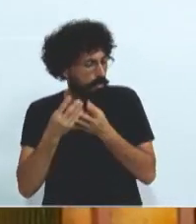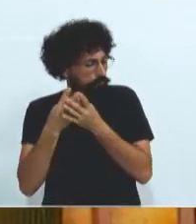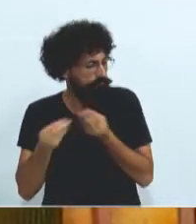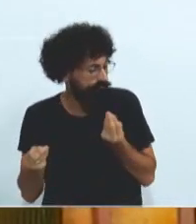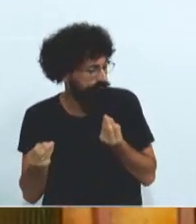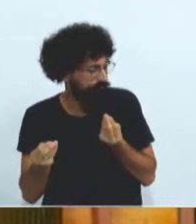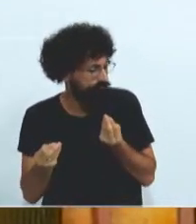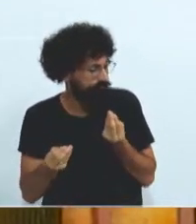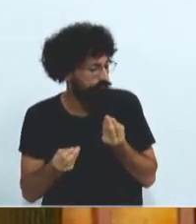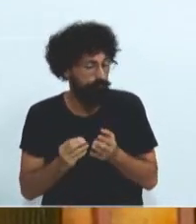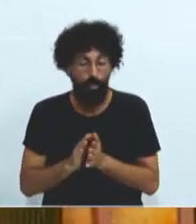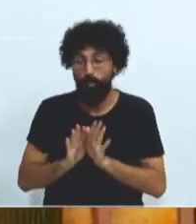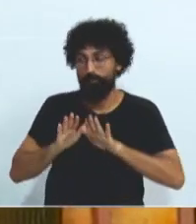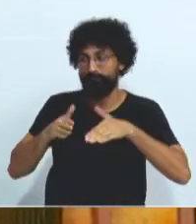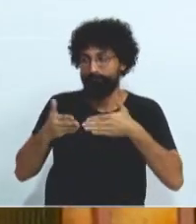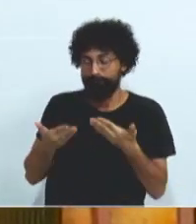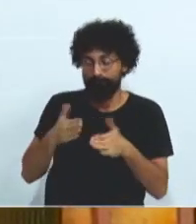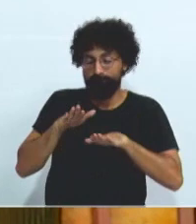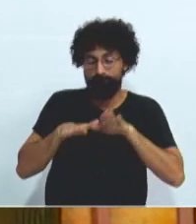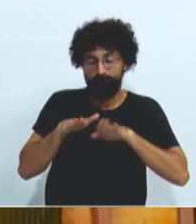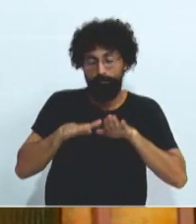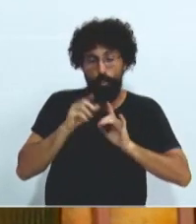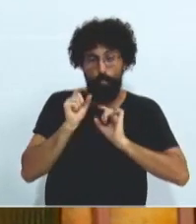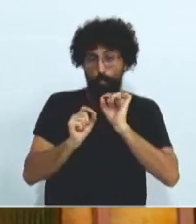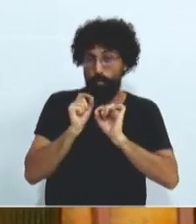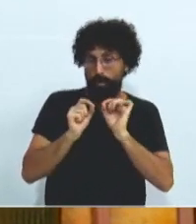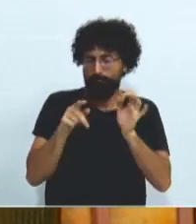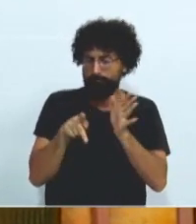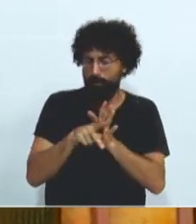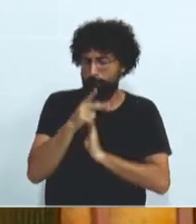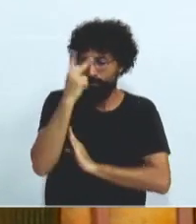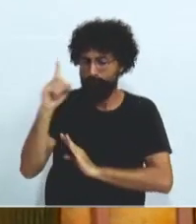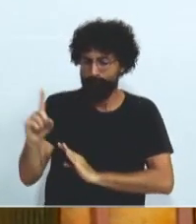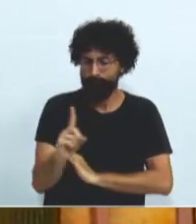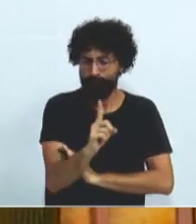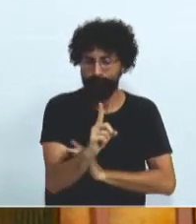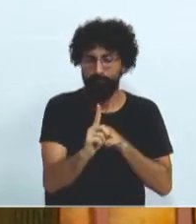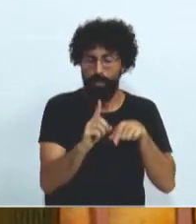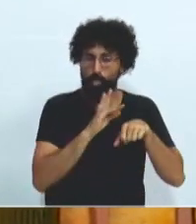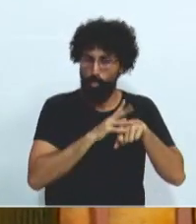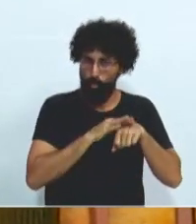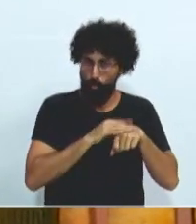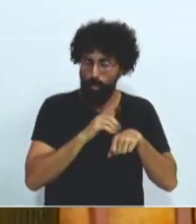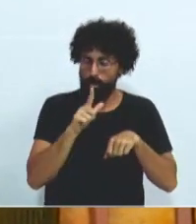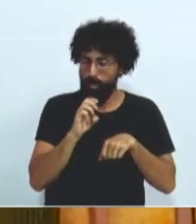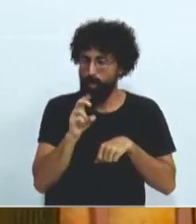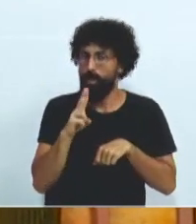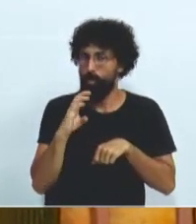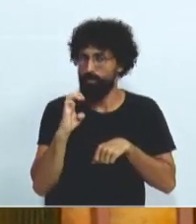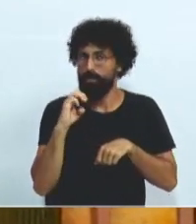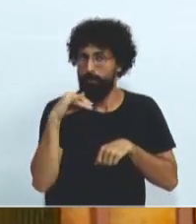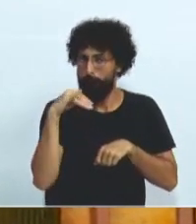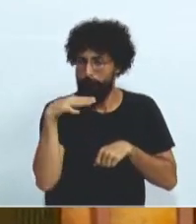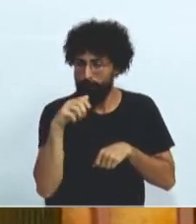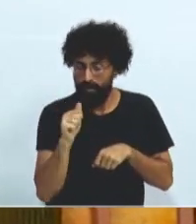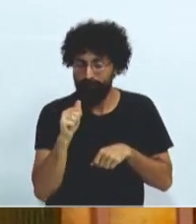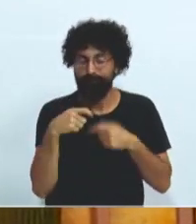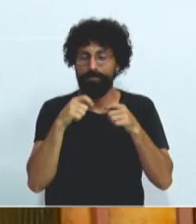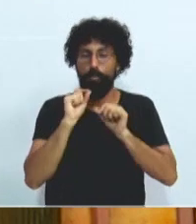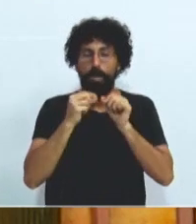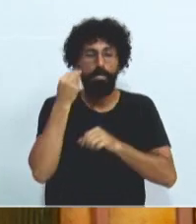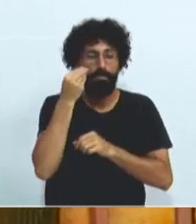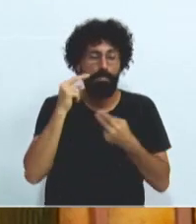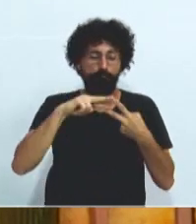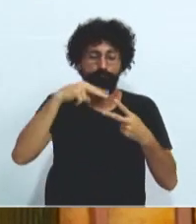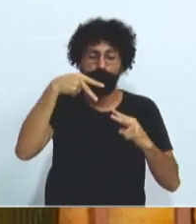dos fatores de risco. Então, o paciente chegou com a leucemia, você vai enquadrar. Você vai fazer vários exames genéticos para ver se isso é de bom